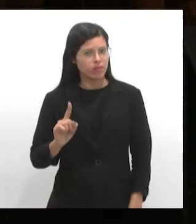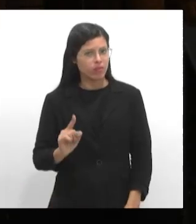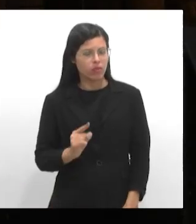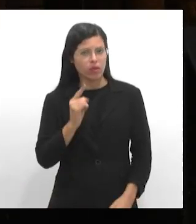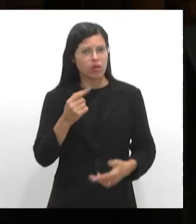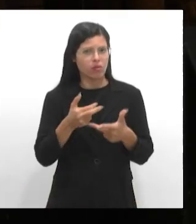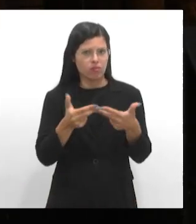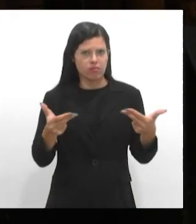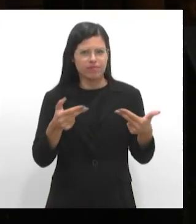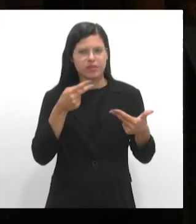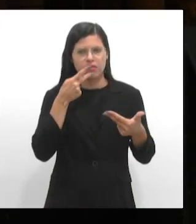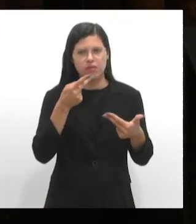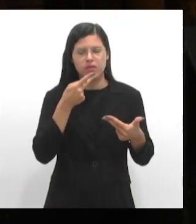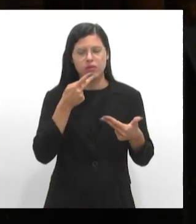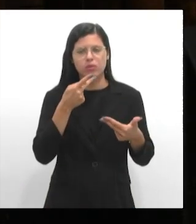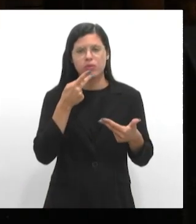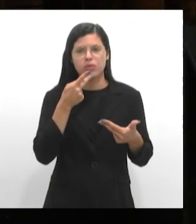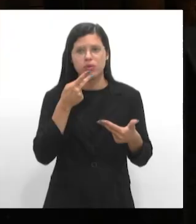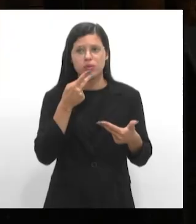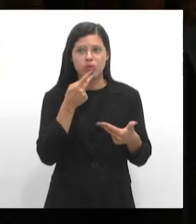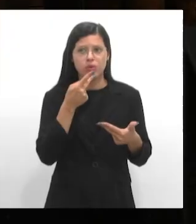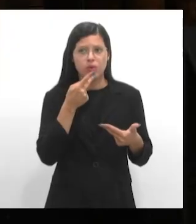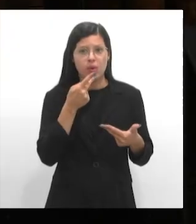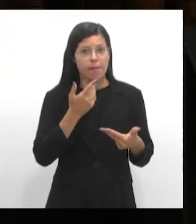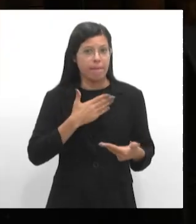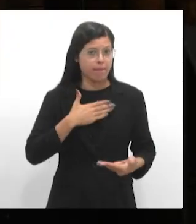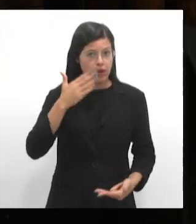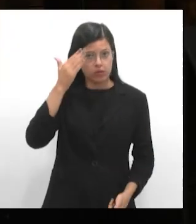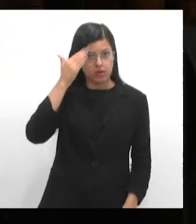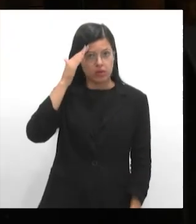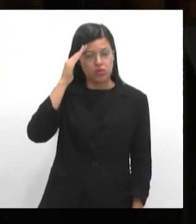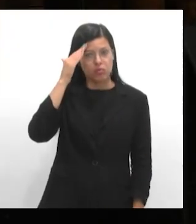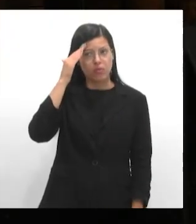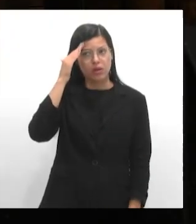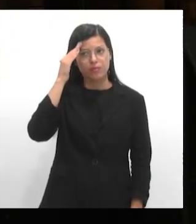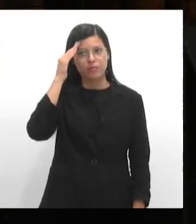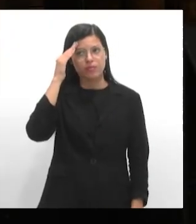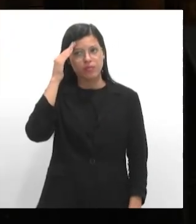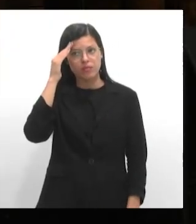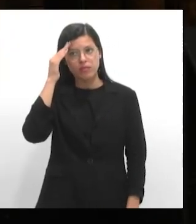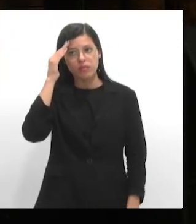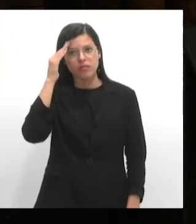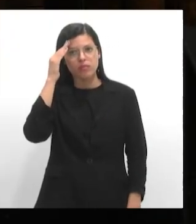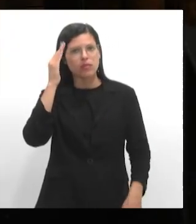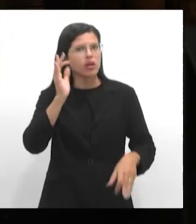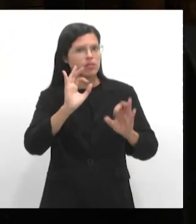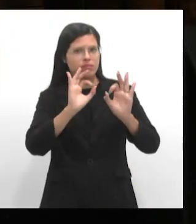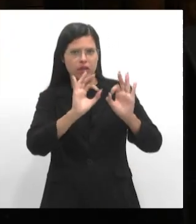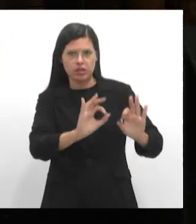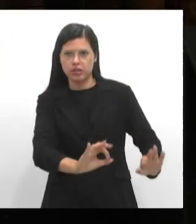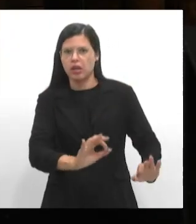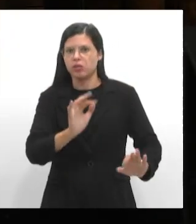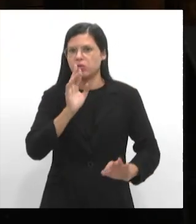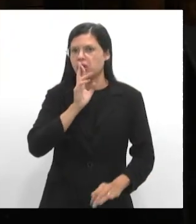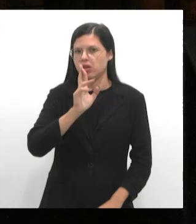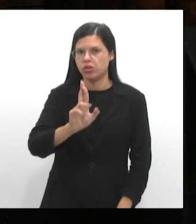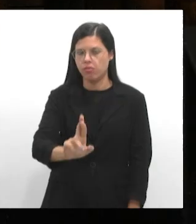questões levantadas, no meu entendimento, ele acerta totalmente na